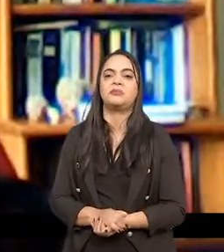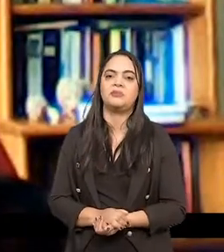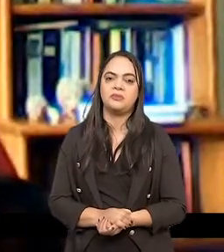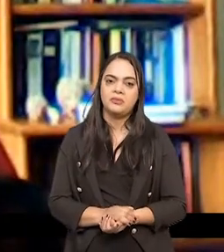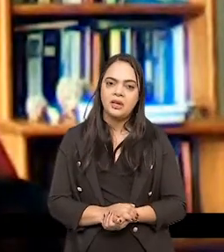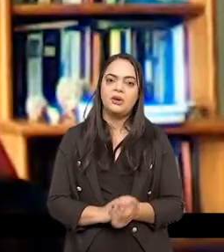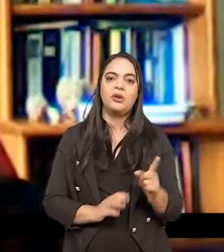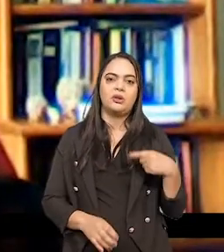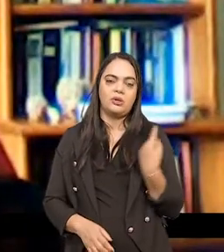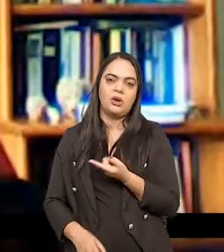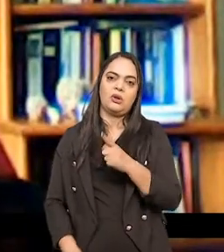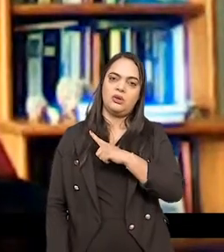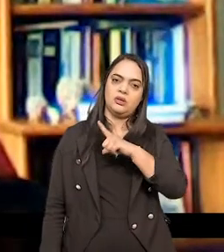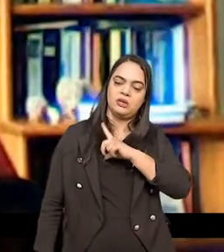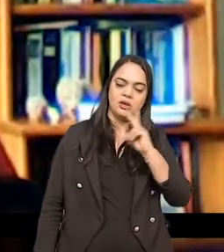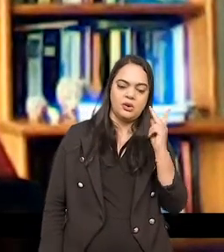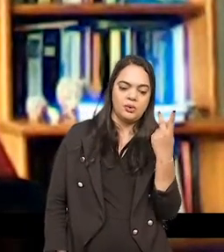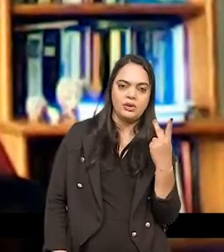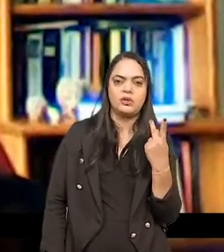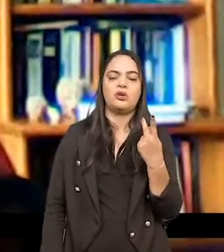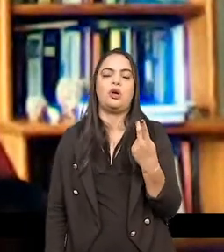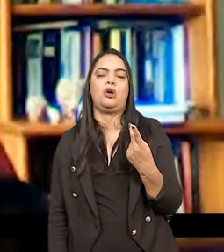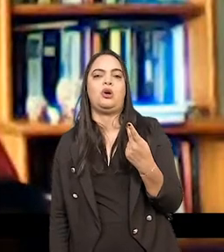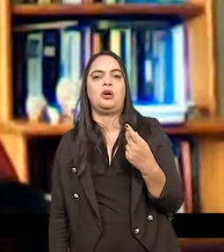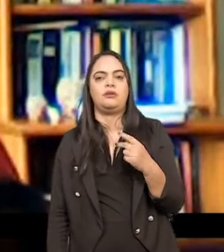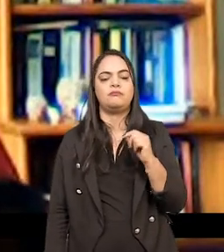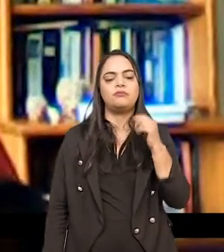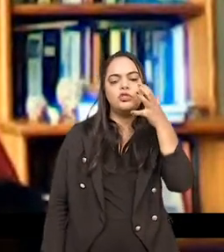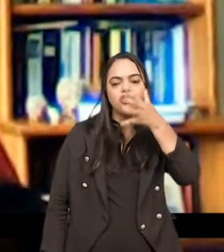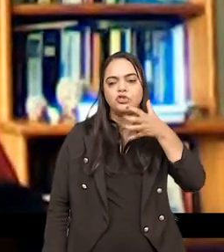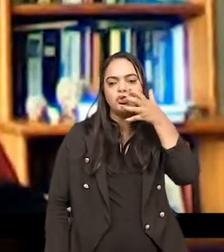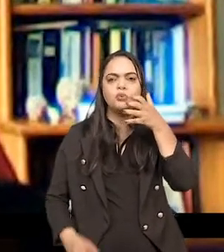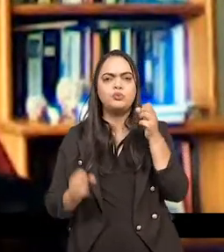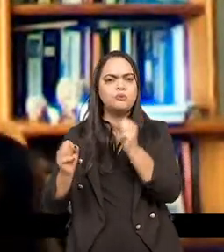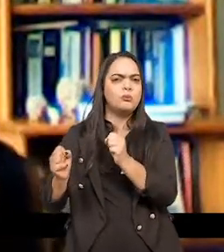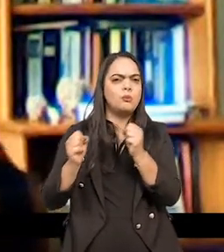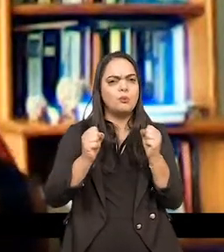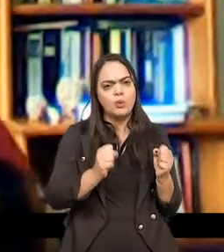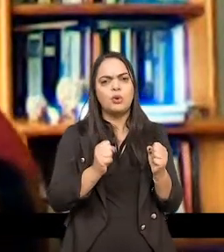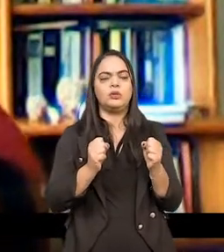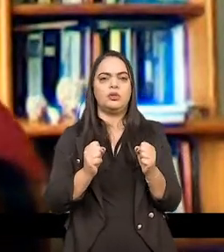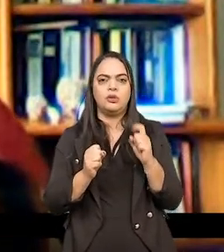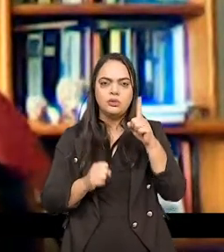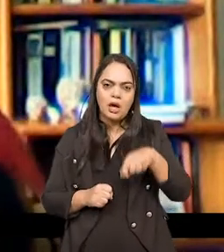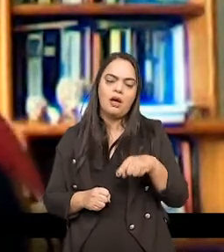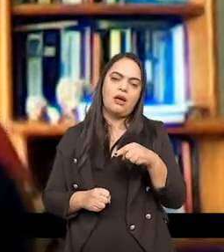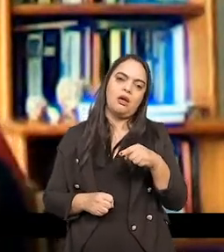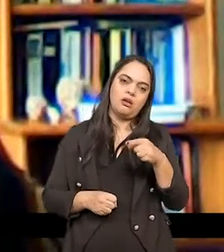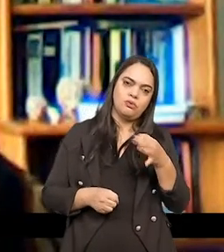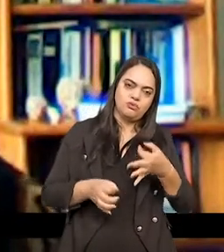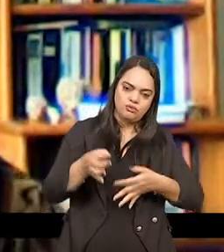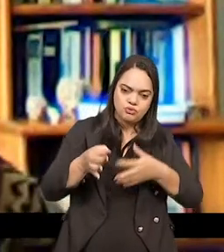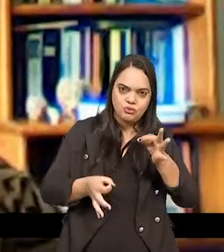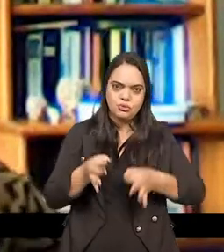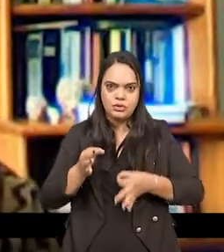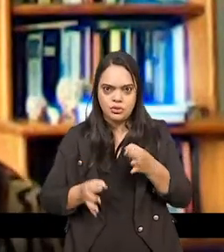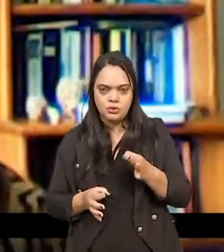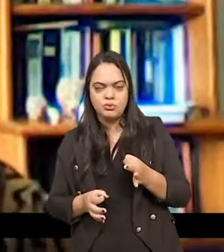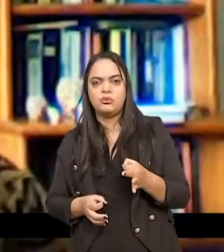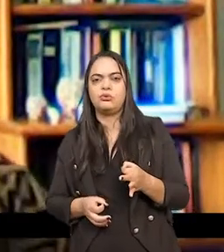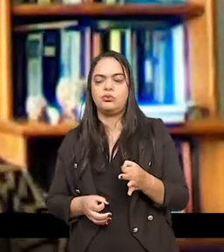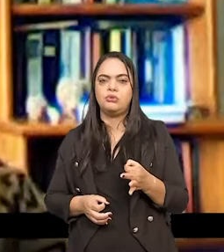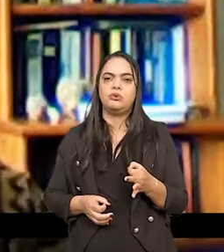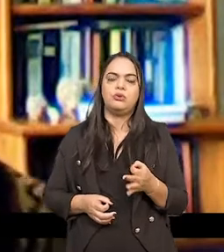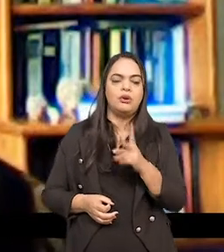uma história, a história jurídica. O discurso mais poderoso, eu acho, é o discurso jurídico, né? Ele vai beber no